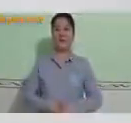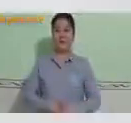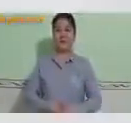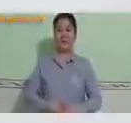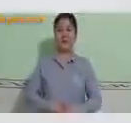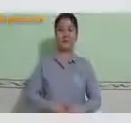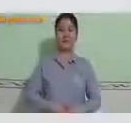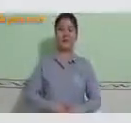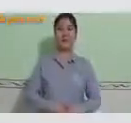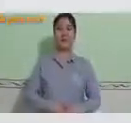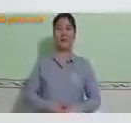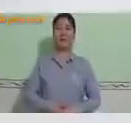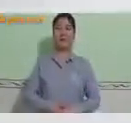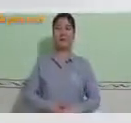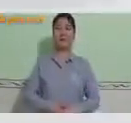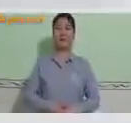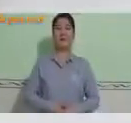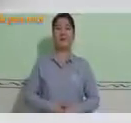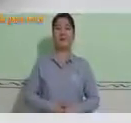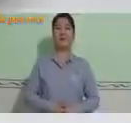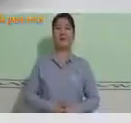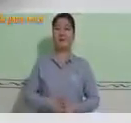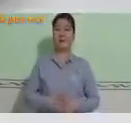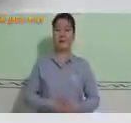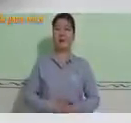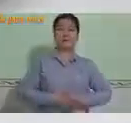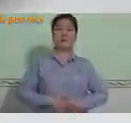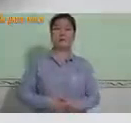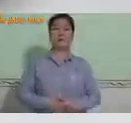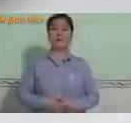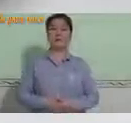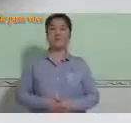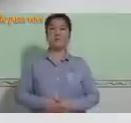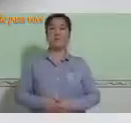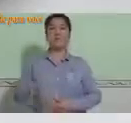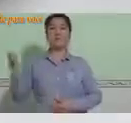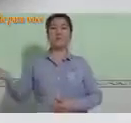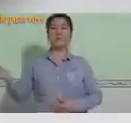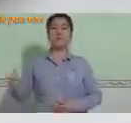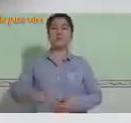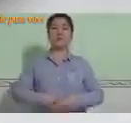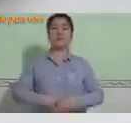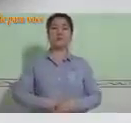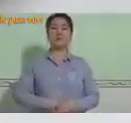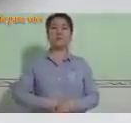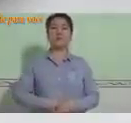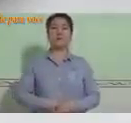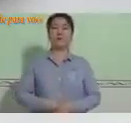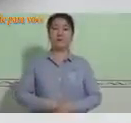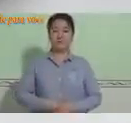dilate o prm fé r acento agudo o de ordem até acento agudo cinco anos